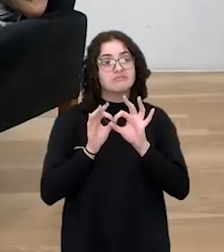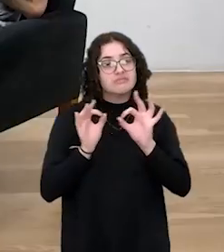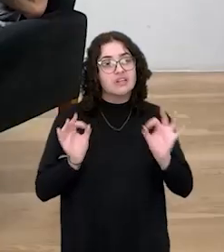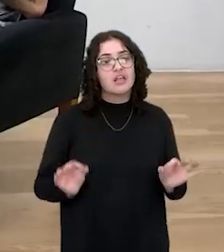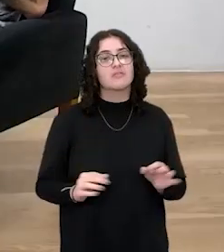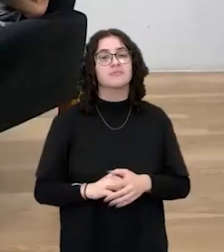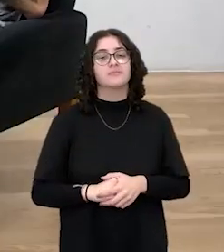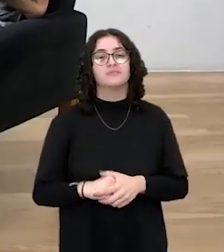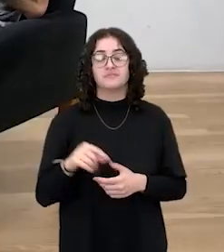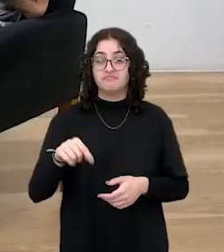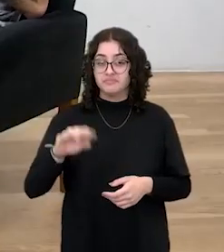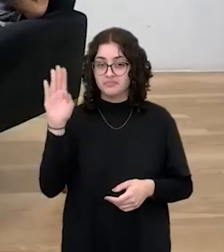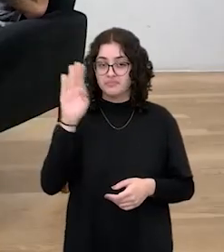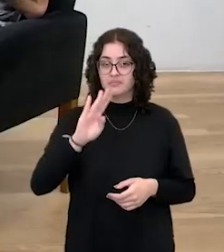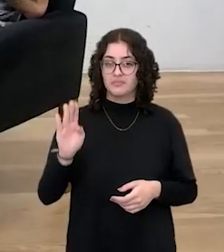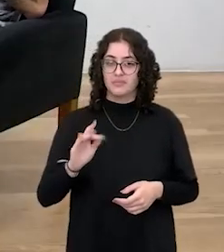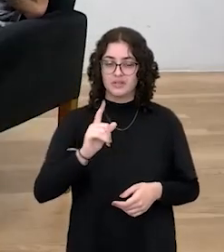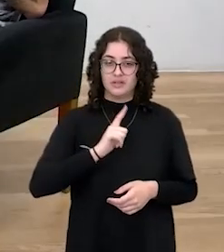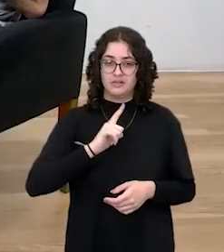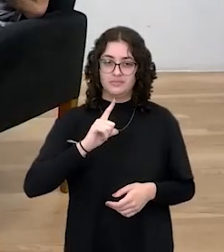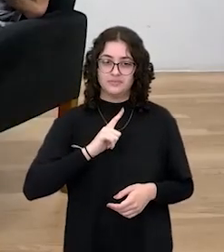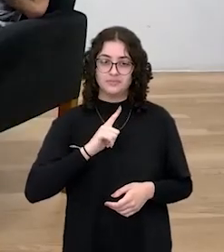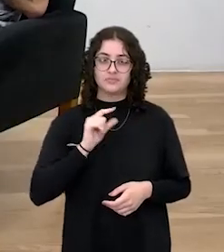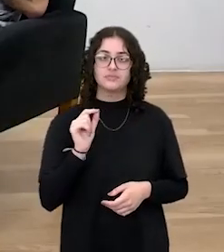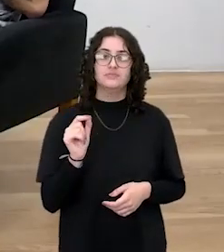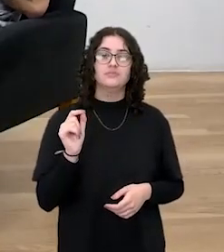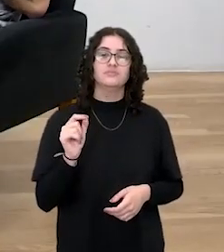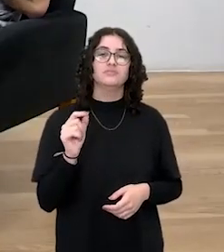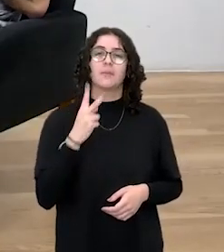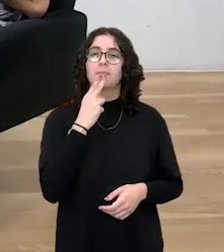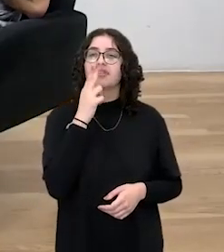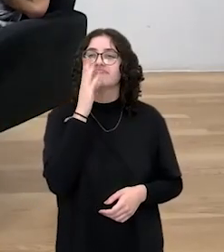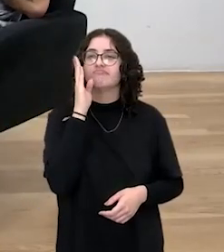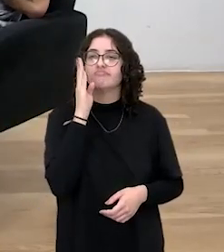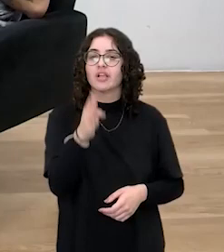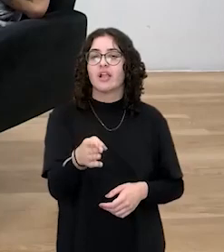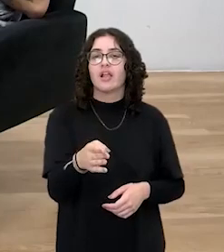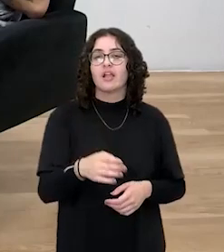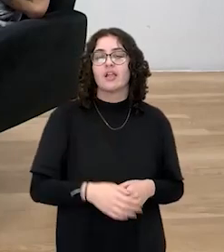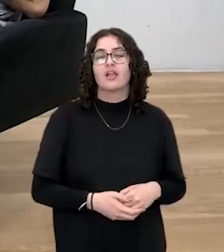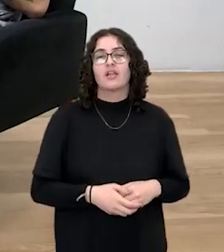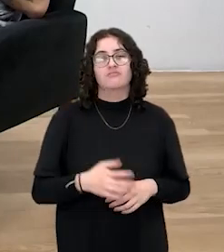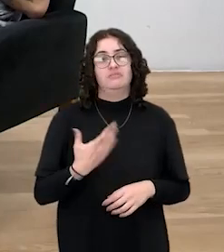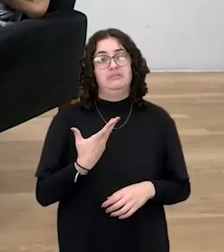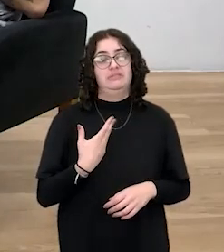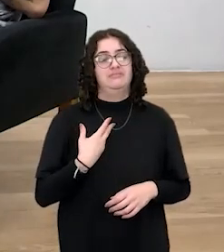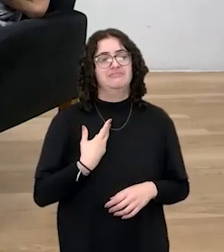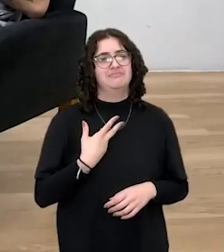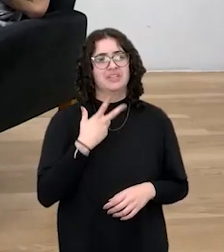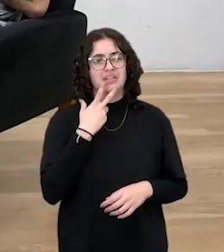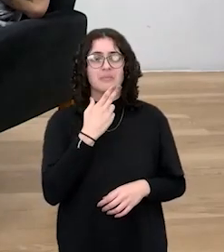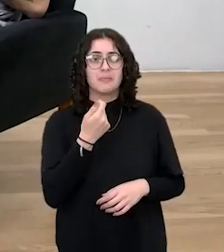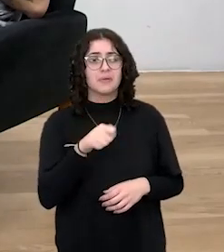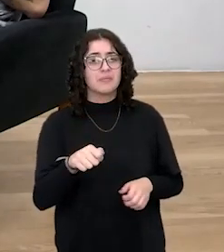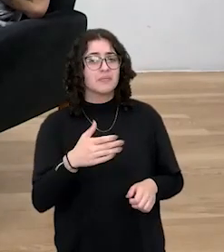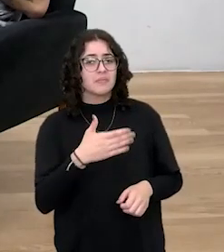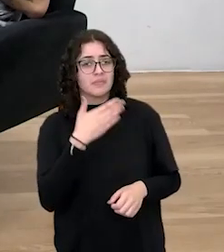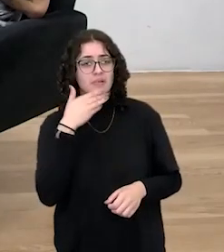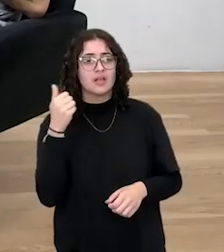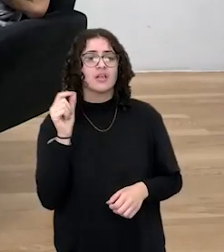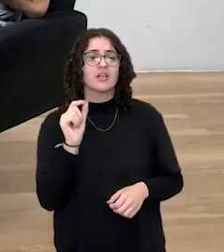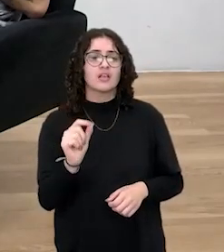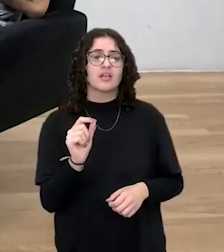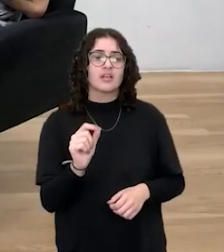aqui no Brasil uma seara de... Eu acho que no Brasil a gente peca principalmente, viu, Anderson? Que é uma coisa que eu ainda acho que a gente tem que melhorar bastante. No